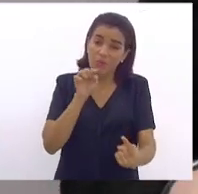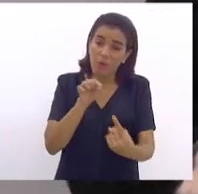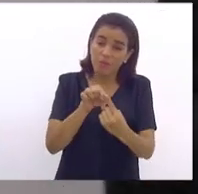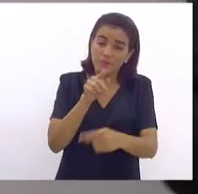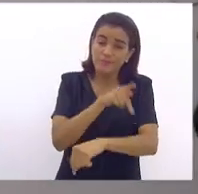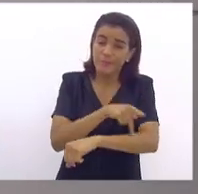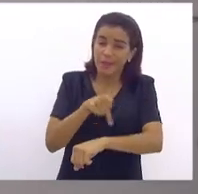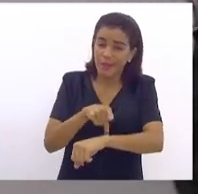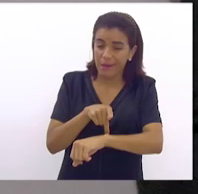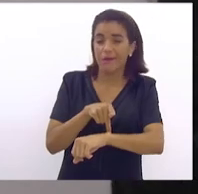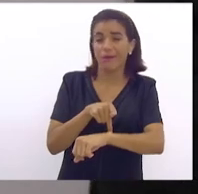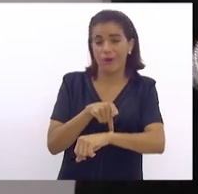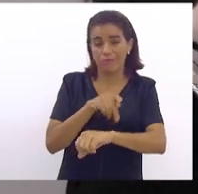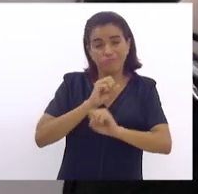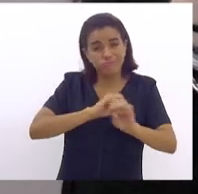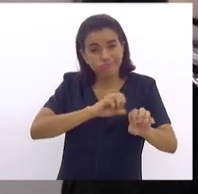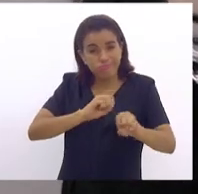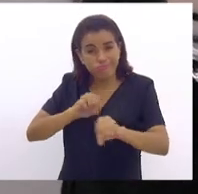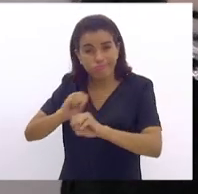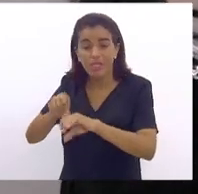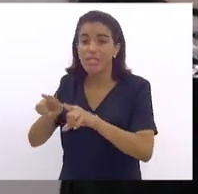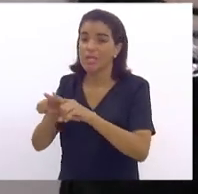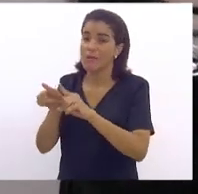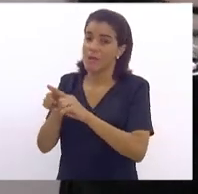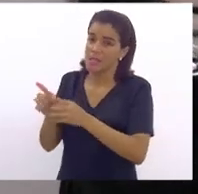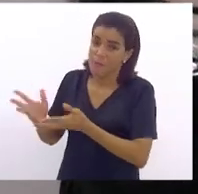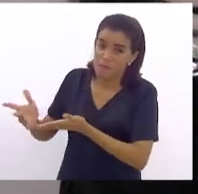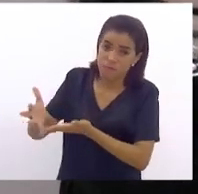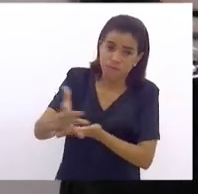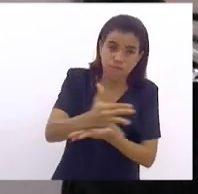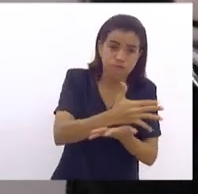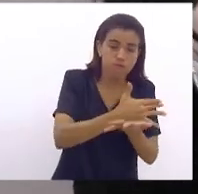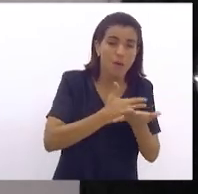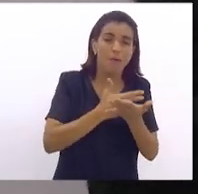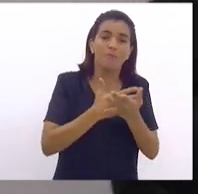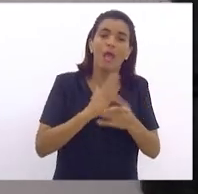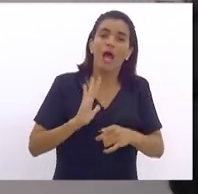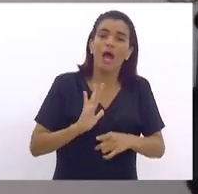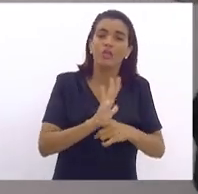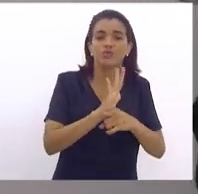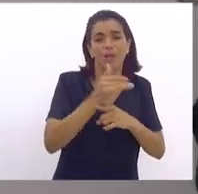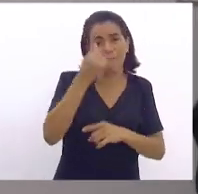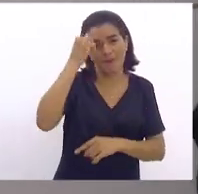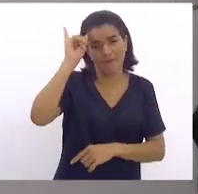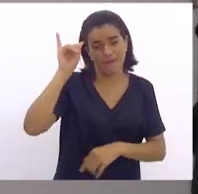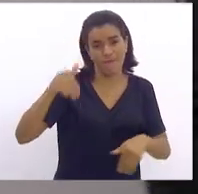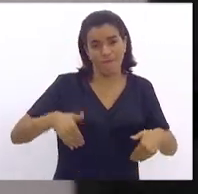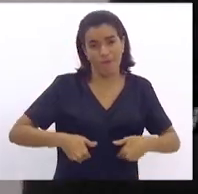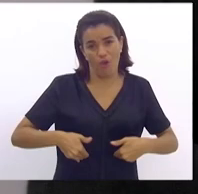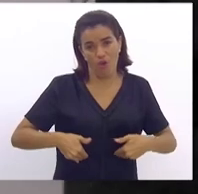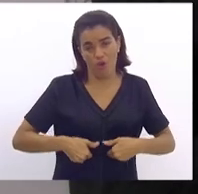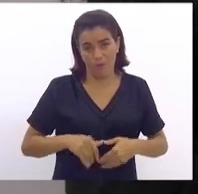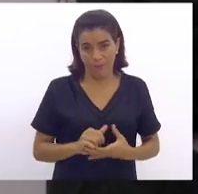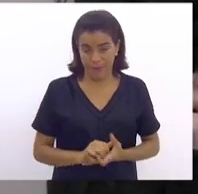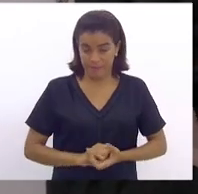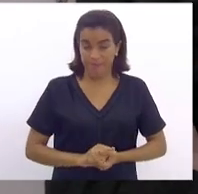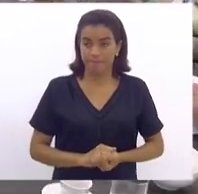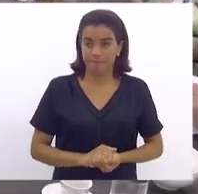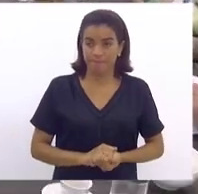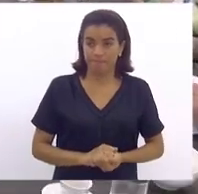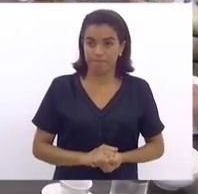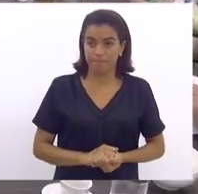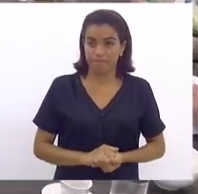e de arrecadação e de combate à fome e à insegurança alimentar. Amorim, deputado Luiz